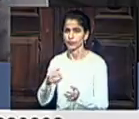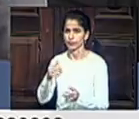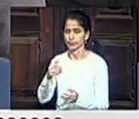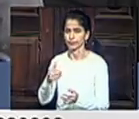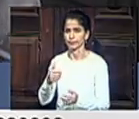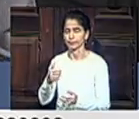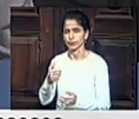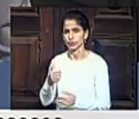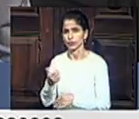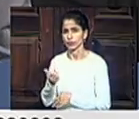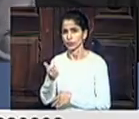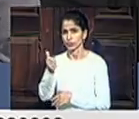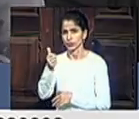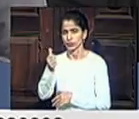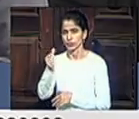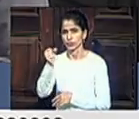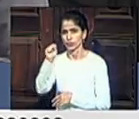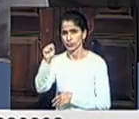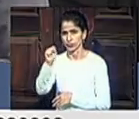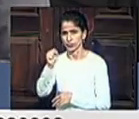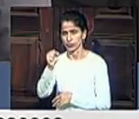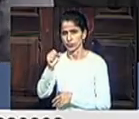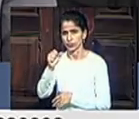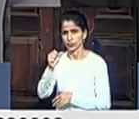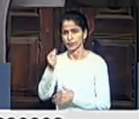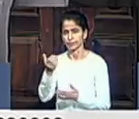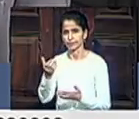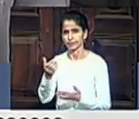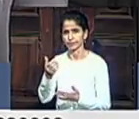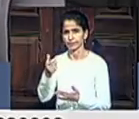200 para 300 kW/mês, de